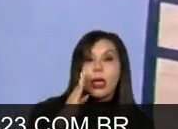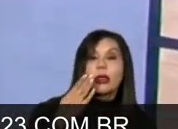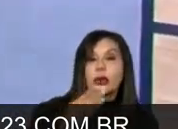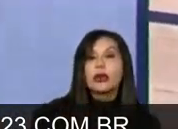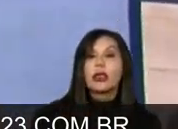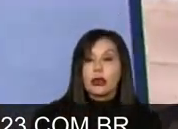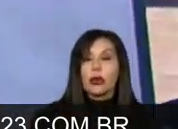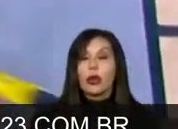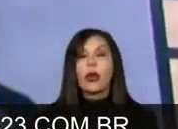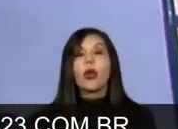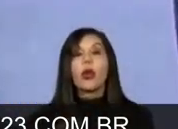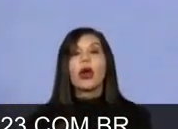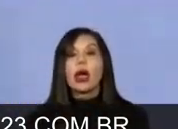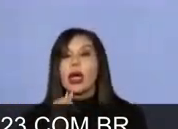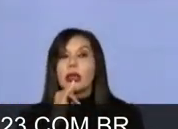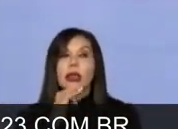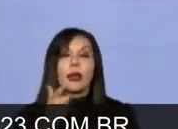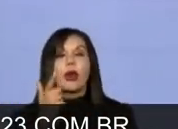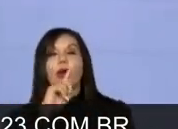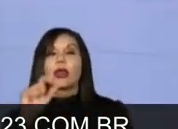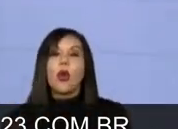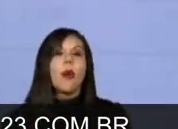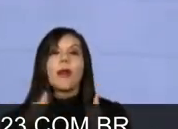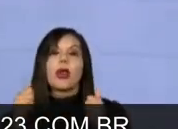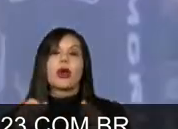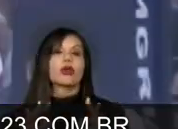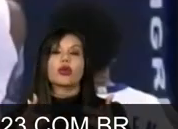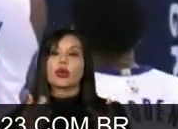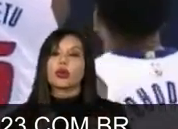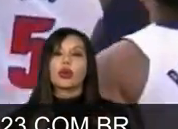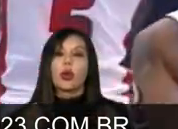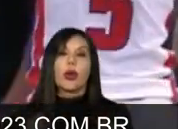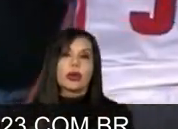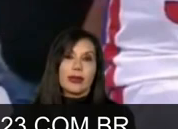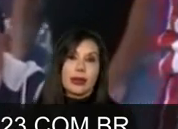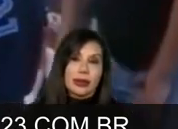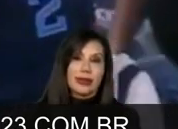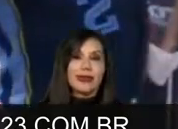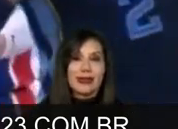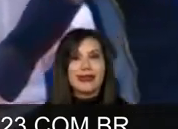nisso de esforçar para eu conseguir o melhor que eu posso, sabe?